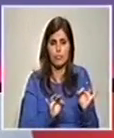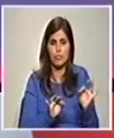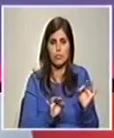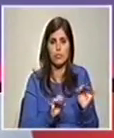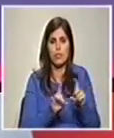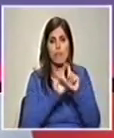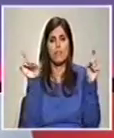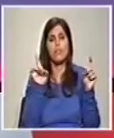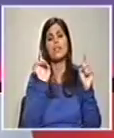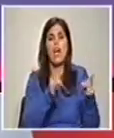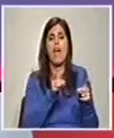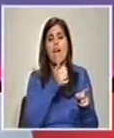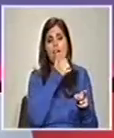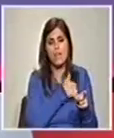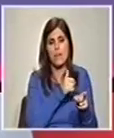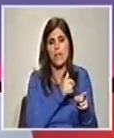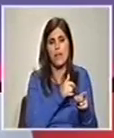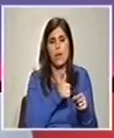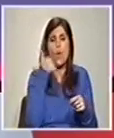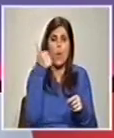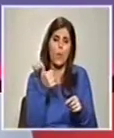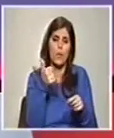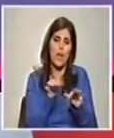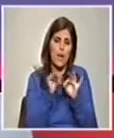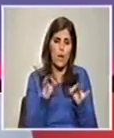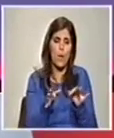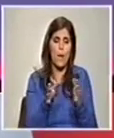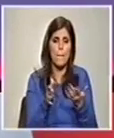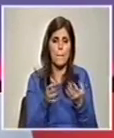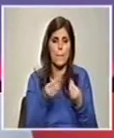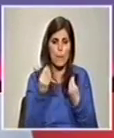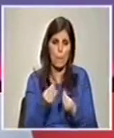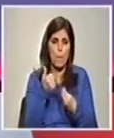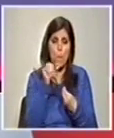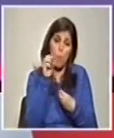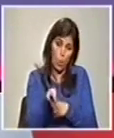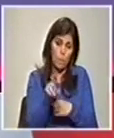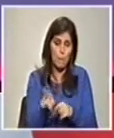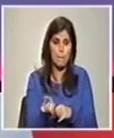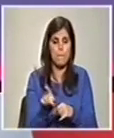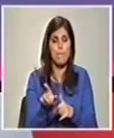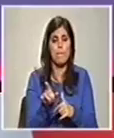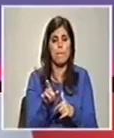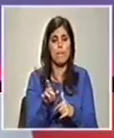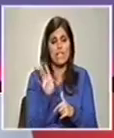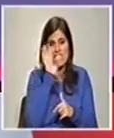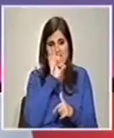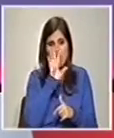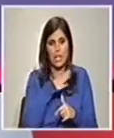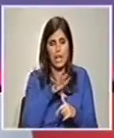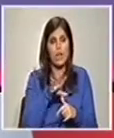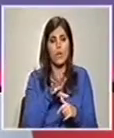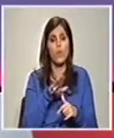empresa é encarnada. O BI é exatamente a mesma coisa, em bom, não é? É uma classificação. Que é uma classificação. Sim. Eu, se quiser ser uma empresa